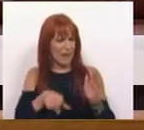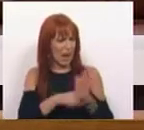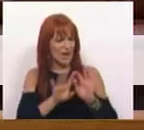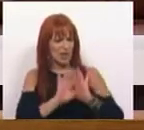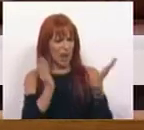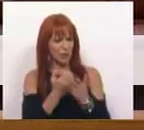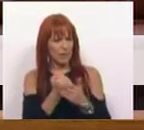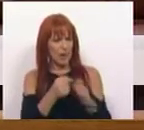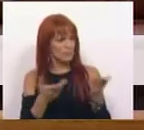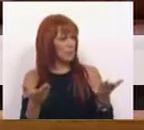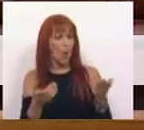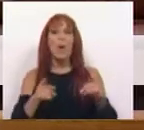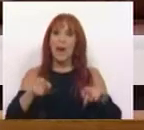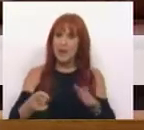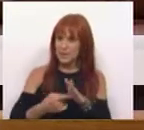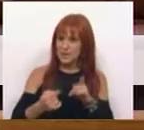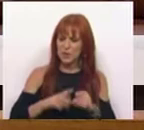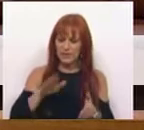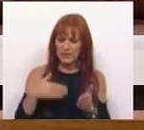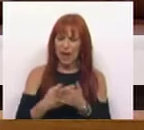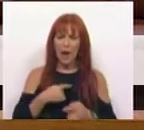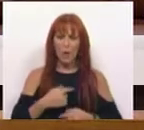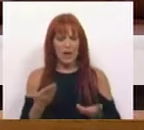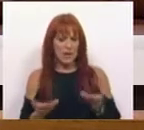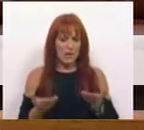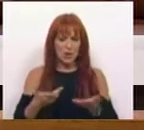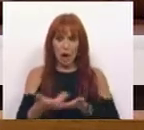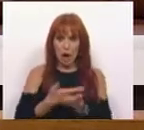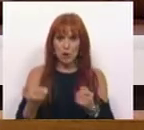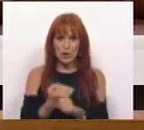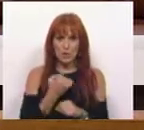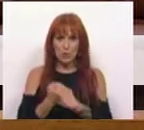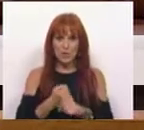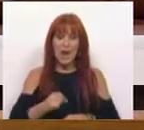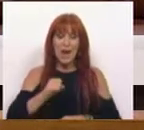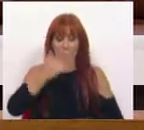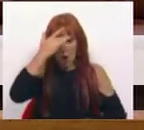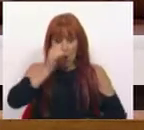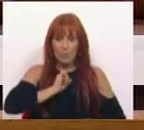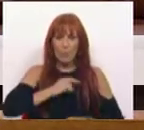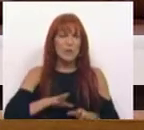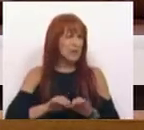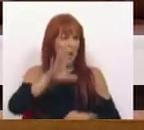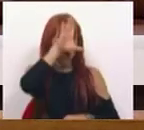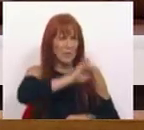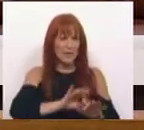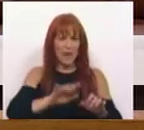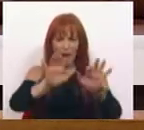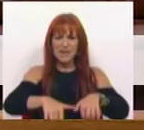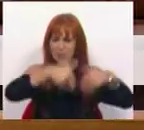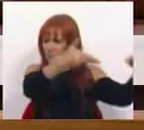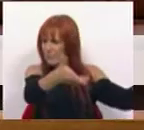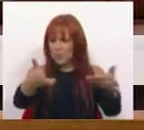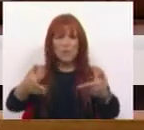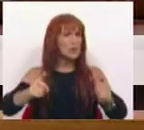Lei Geral do Trabalho. É, portanto, necessário repor algum equilíbrio nas relações laborais e, a nosso ver, tanto o Governo como esta